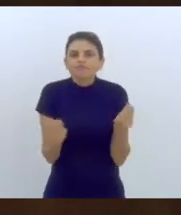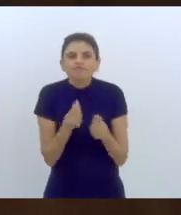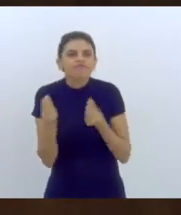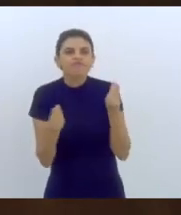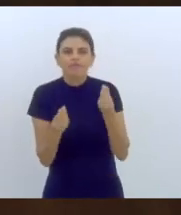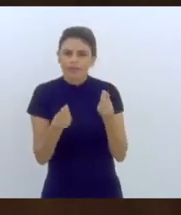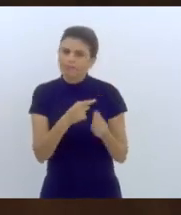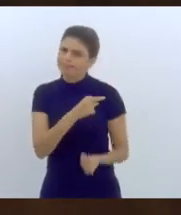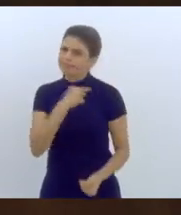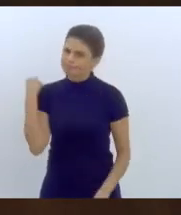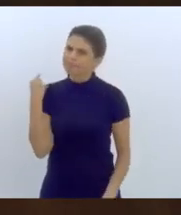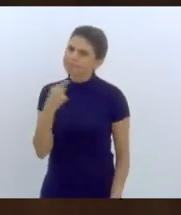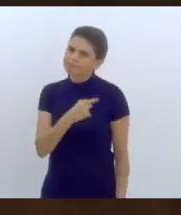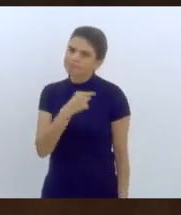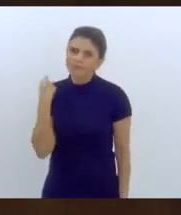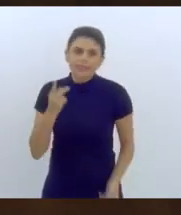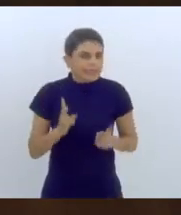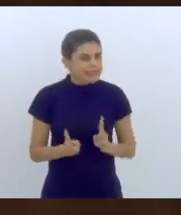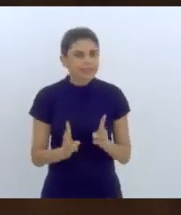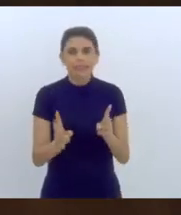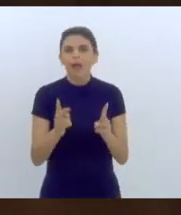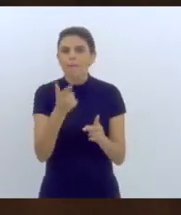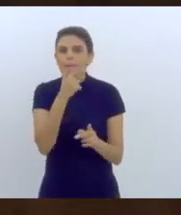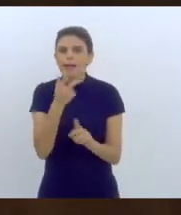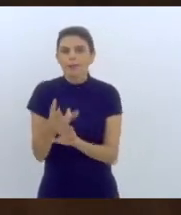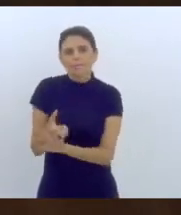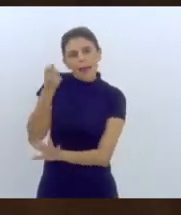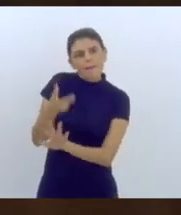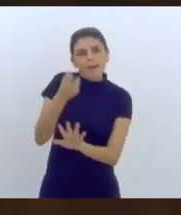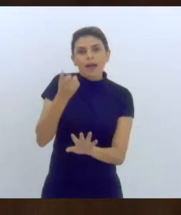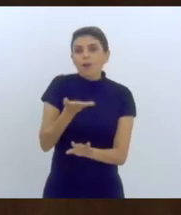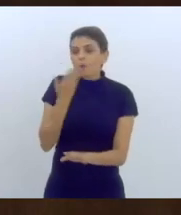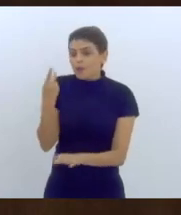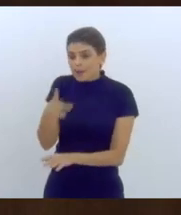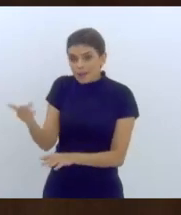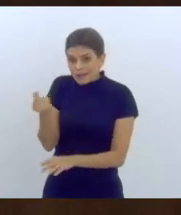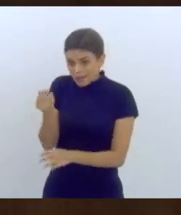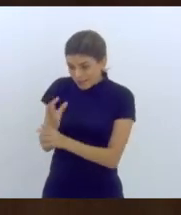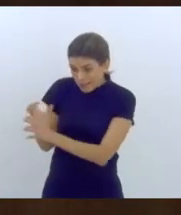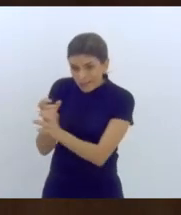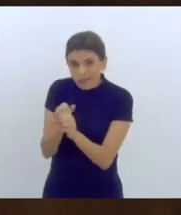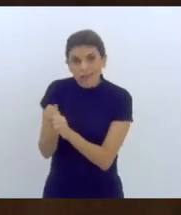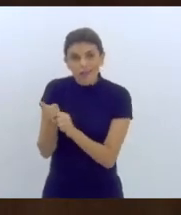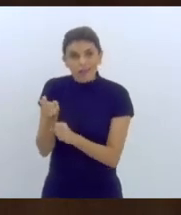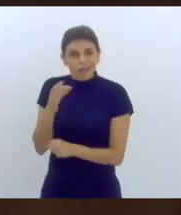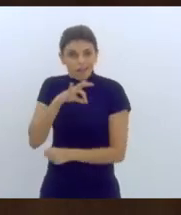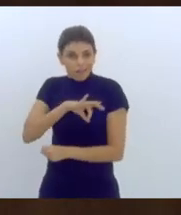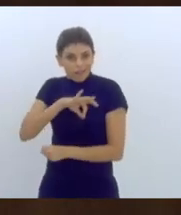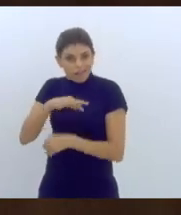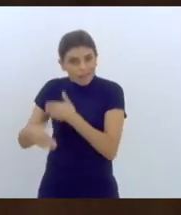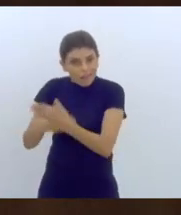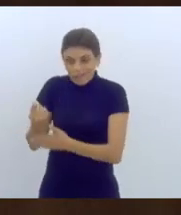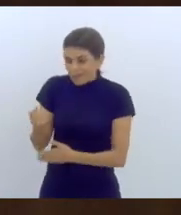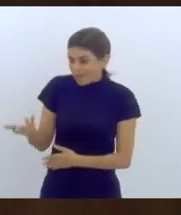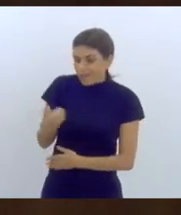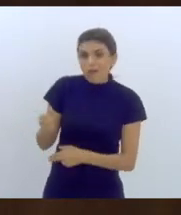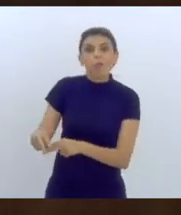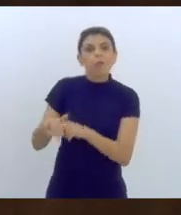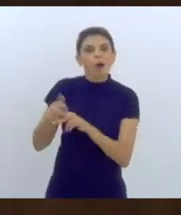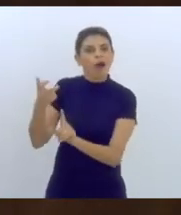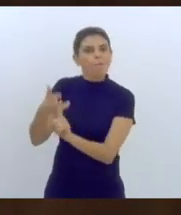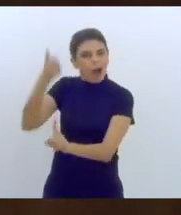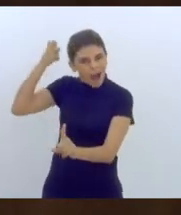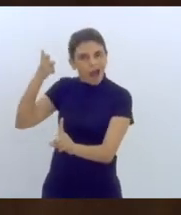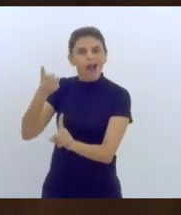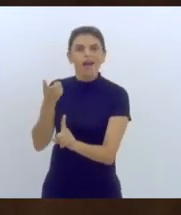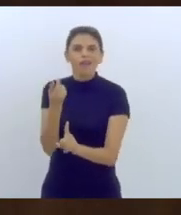muito errada, né, vem tirando o sustento dessas pessoas por conta do estelionato na pensão,